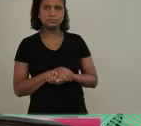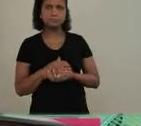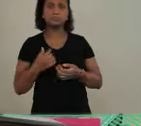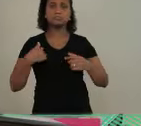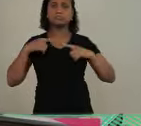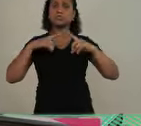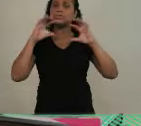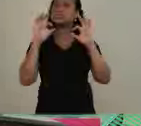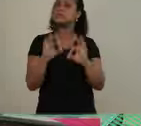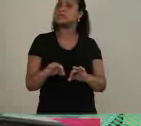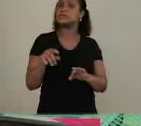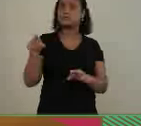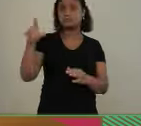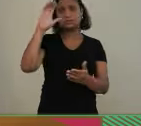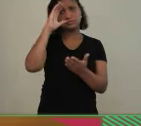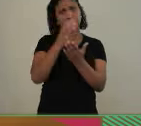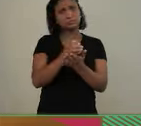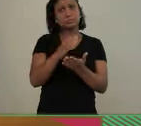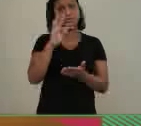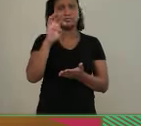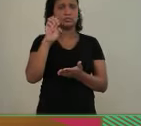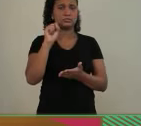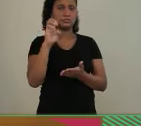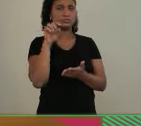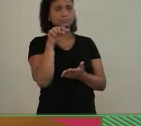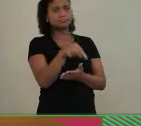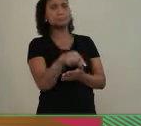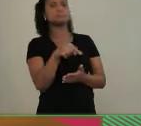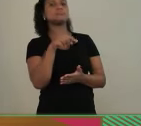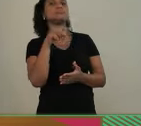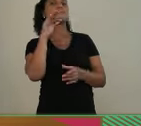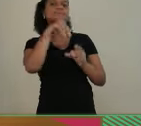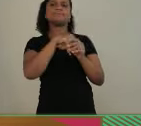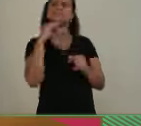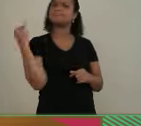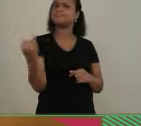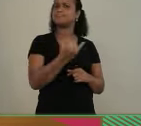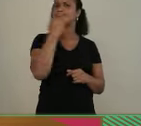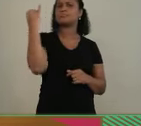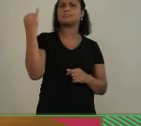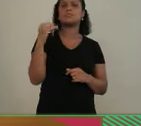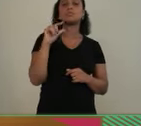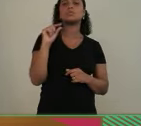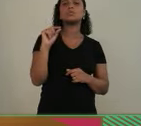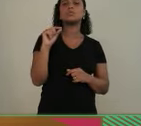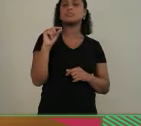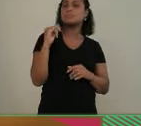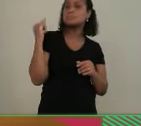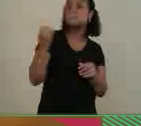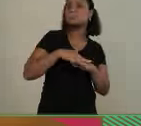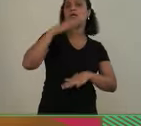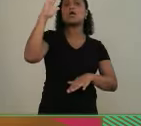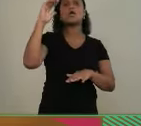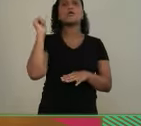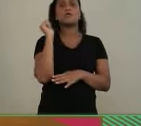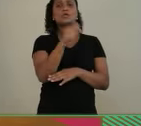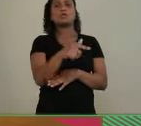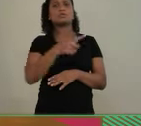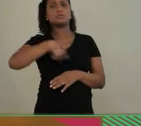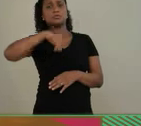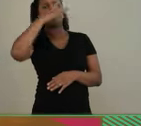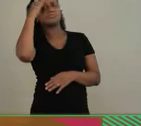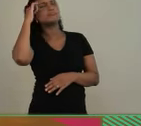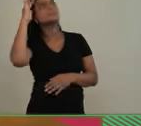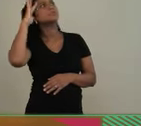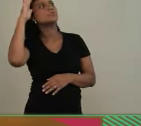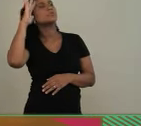Eu tenho certeza que essa tese tem uma importância muito maior do que a gente possa imaginar. E por